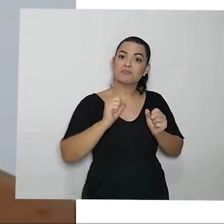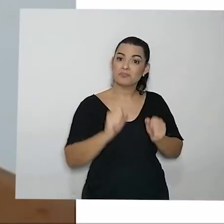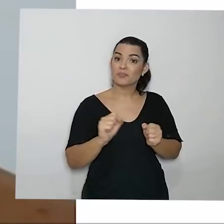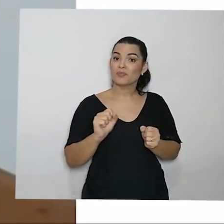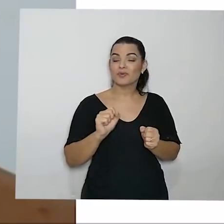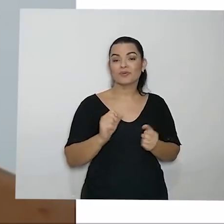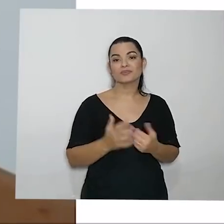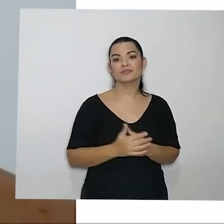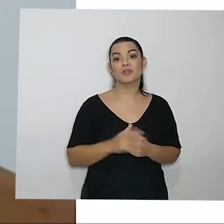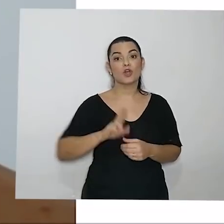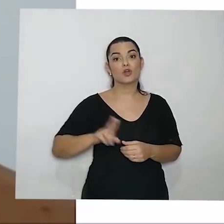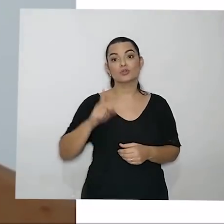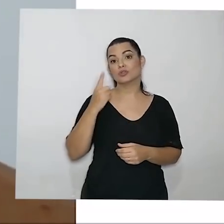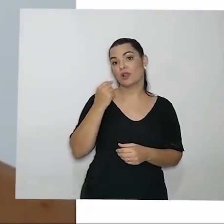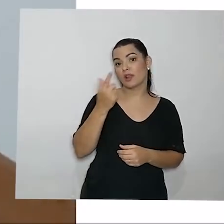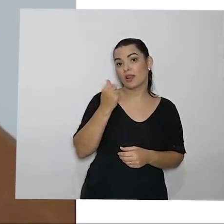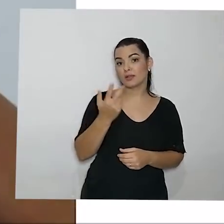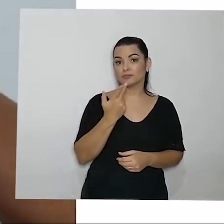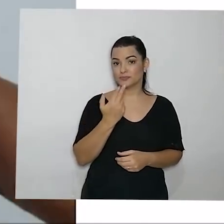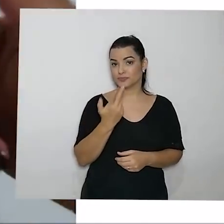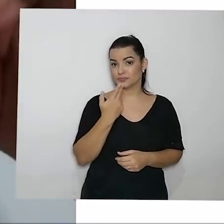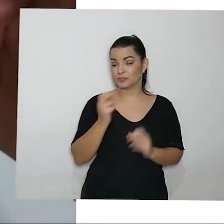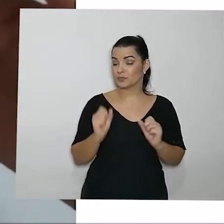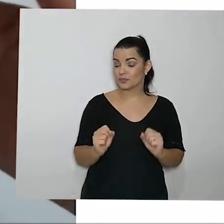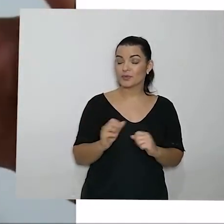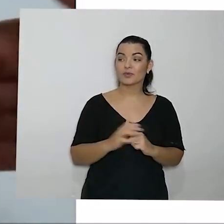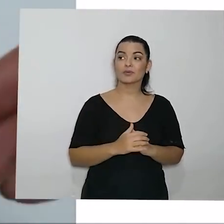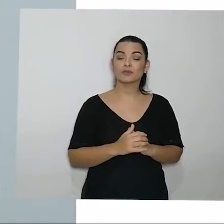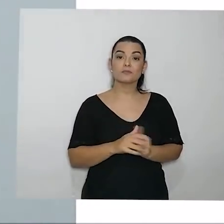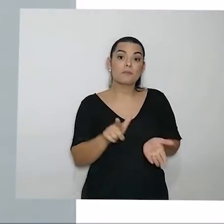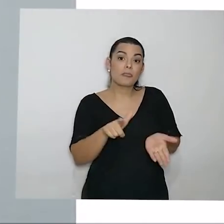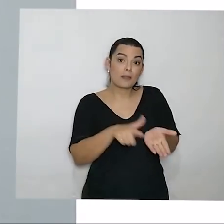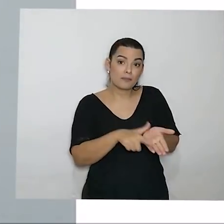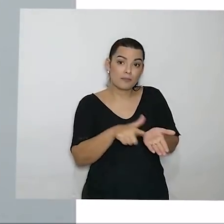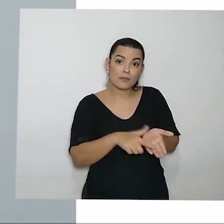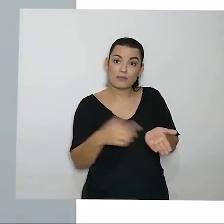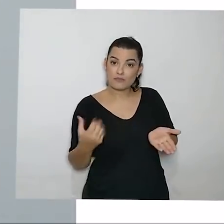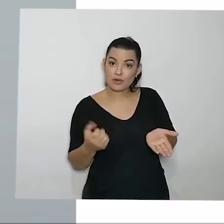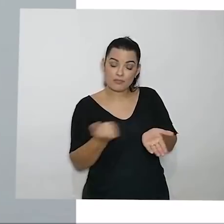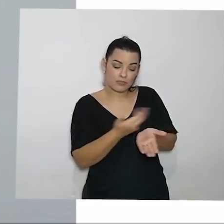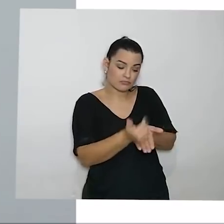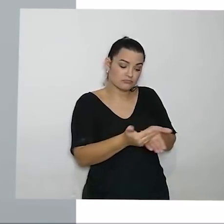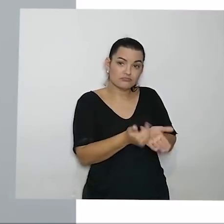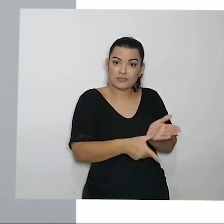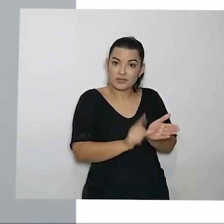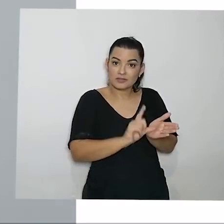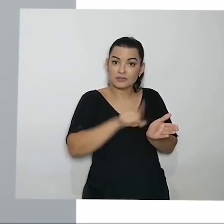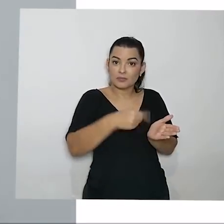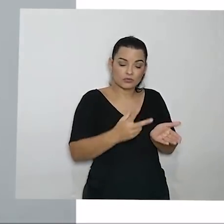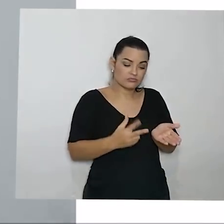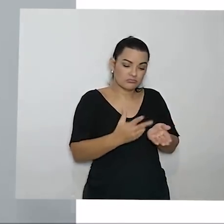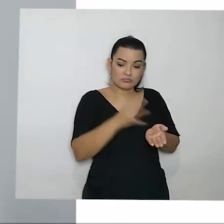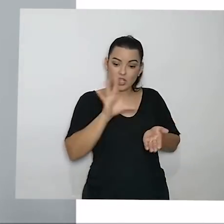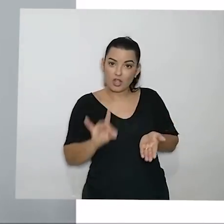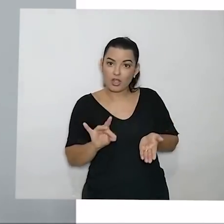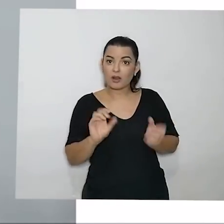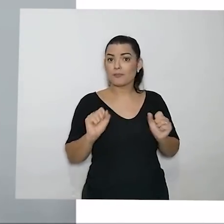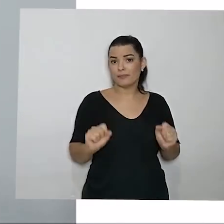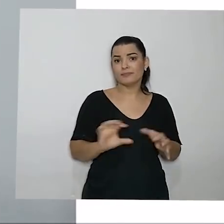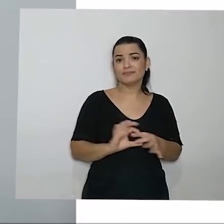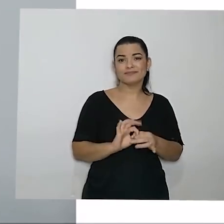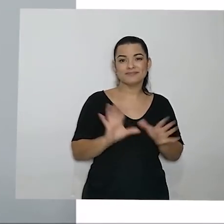bom? Utilizando lápis de cor. Se você quiser desenhar na sulfite, depois colar, também pode. No